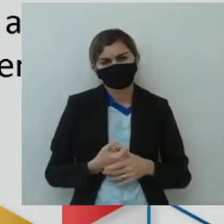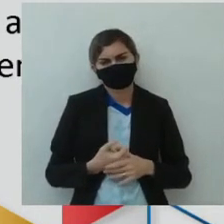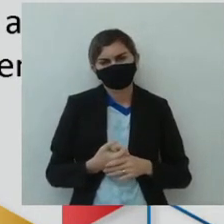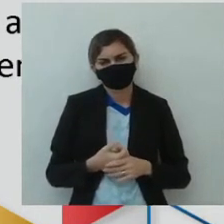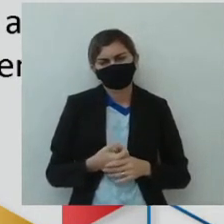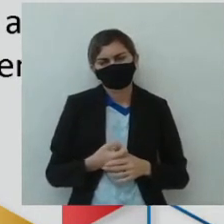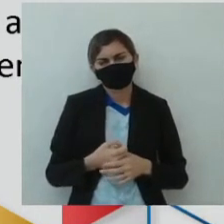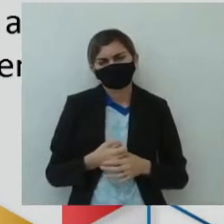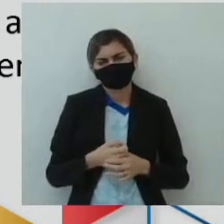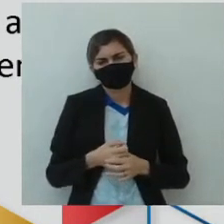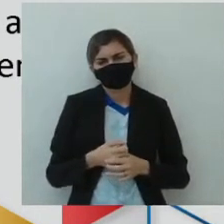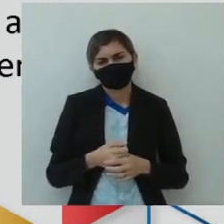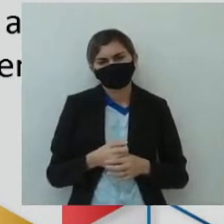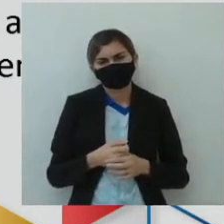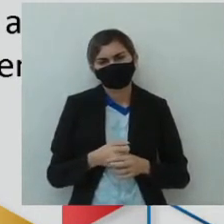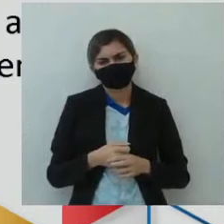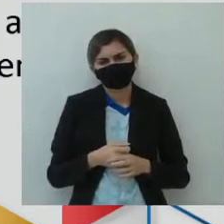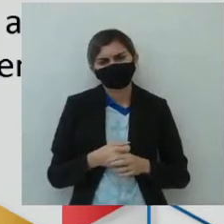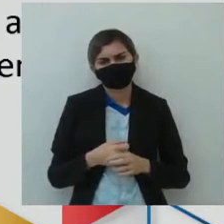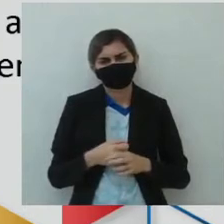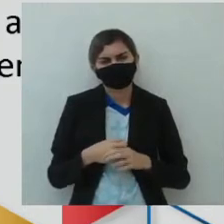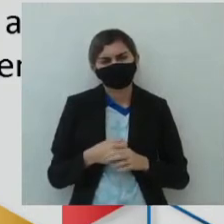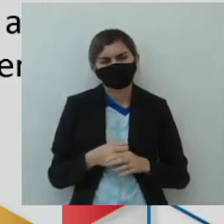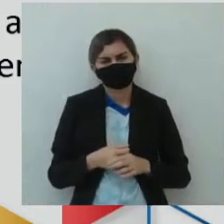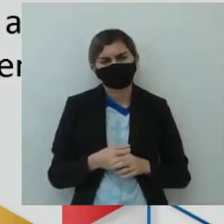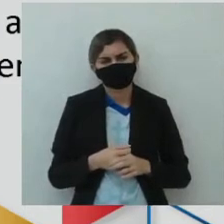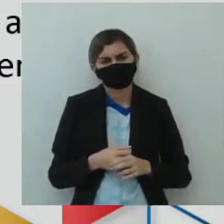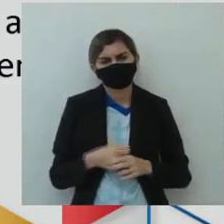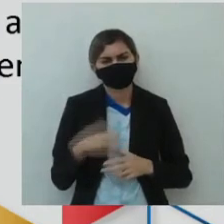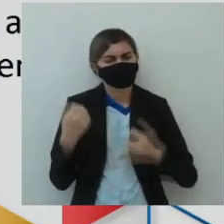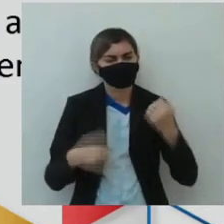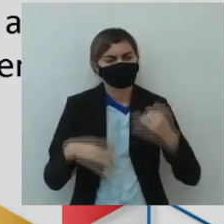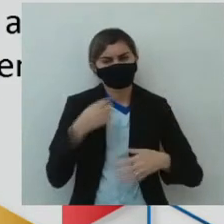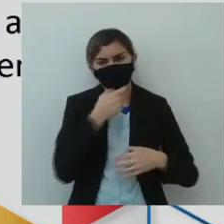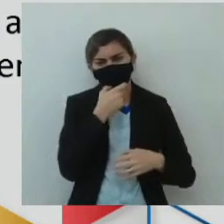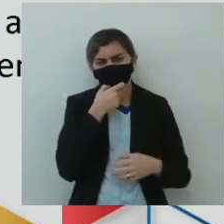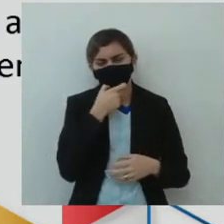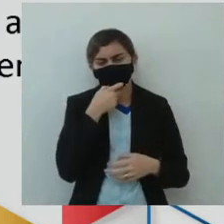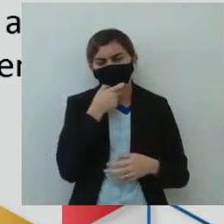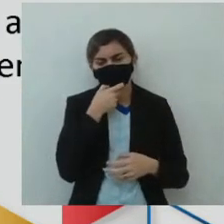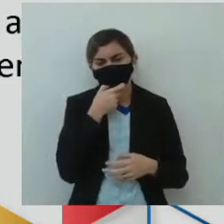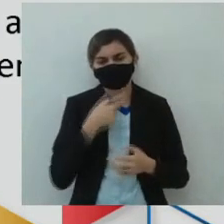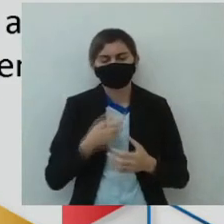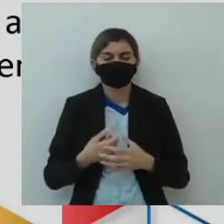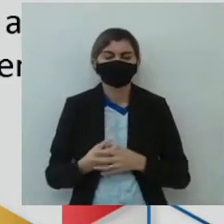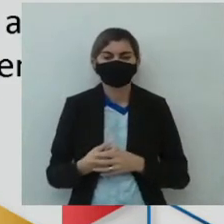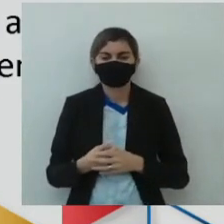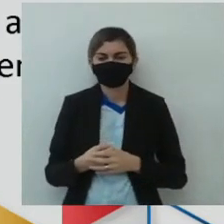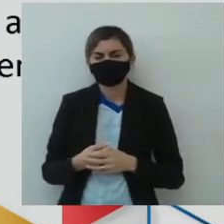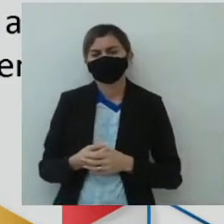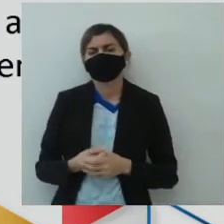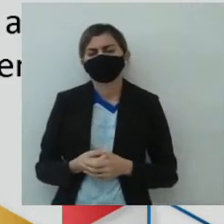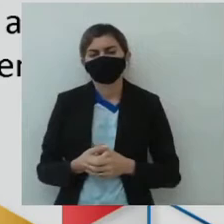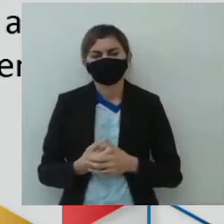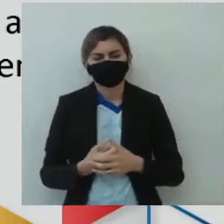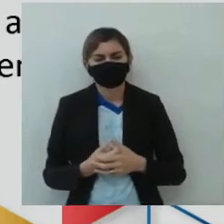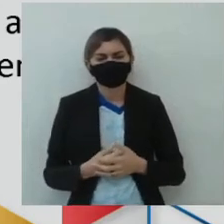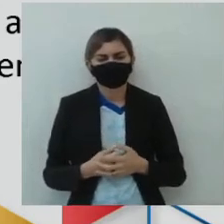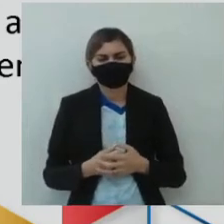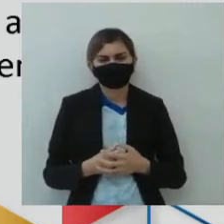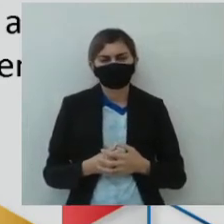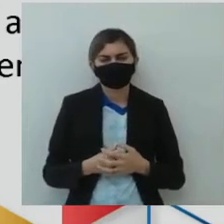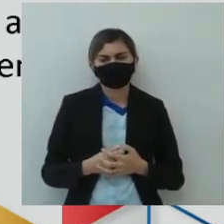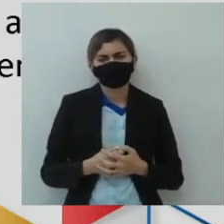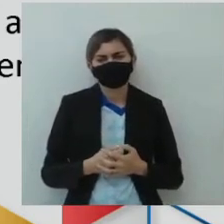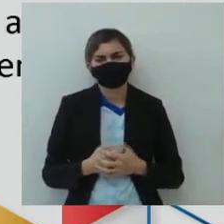publicidade poucos Uai concentration and Memory technique and outside looking in Plus full